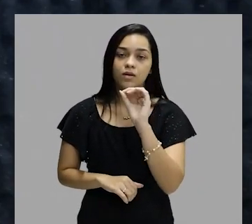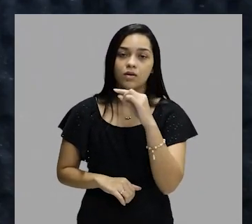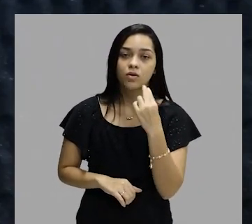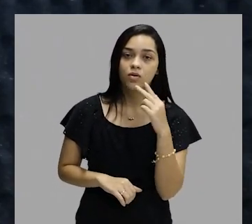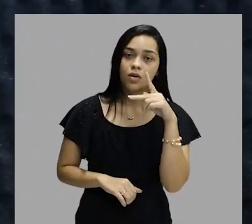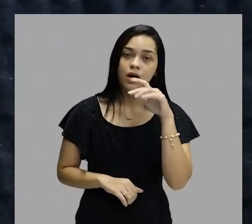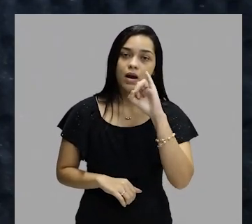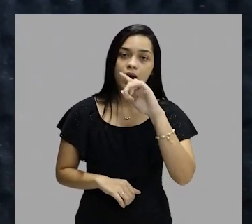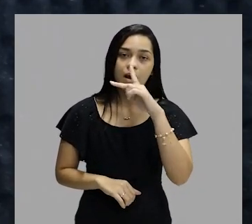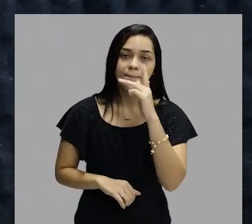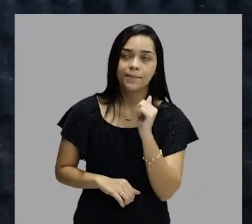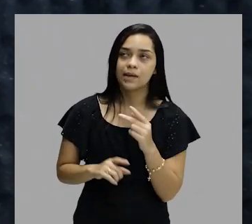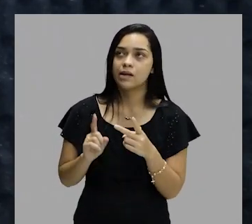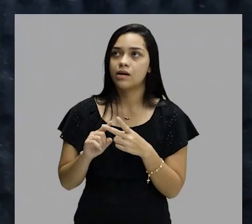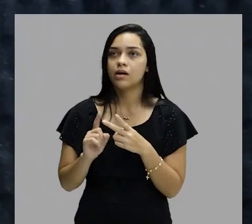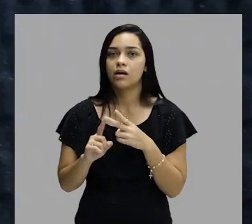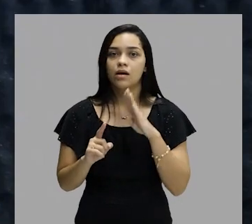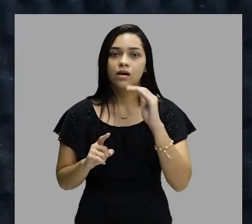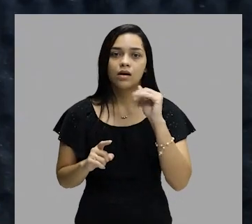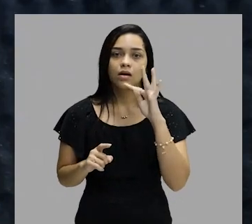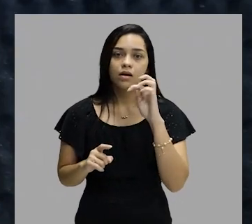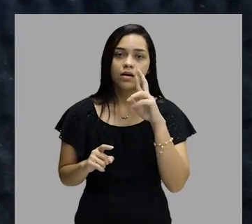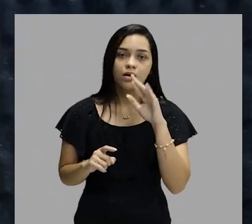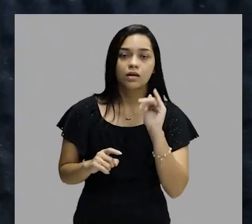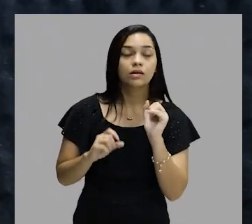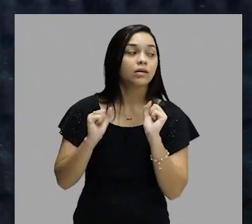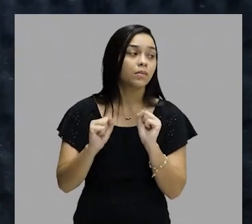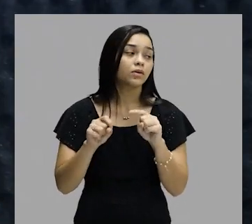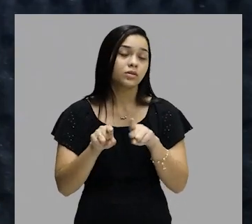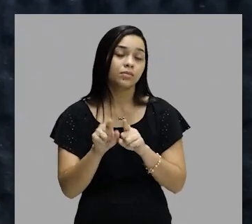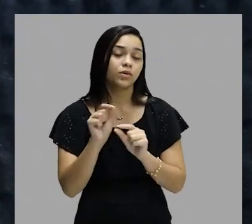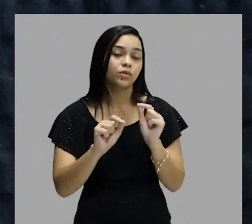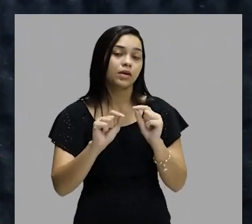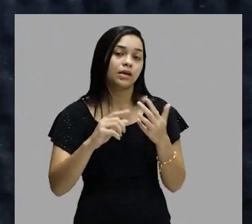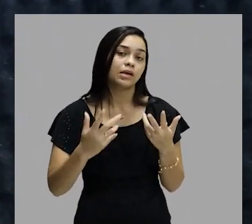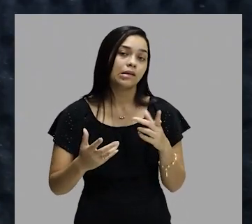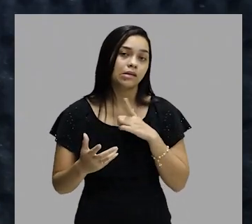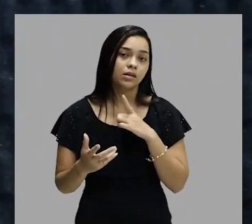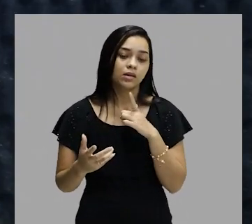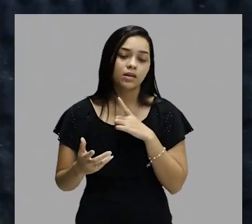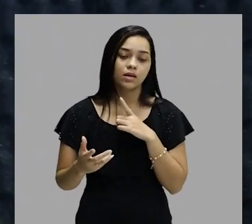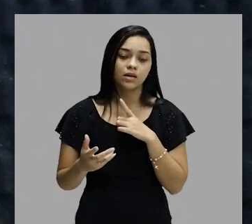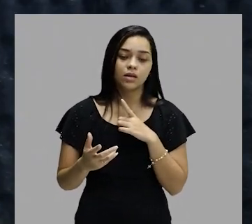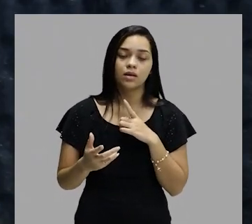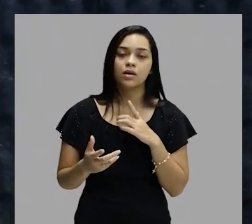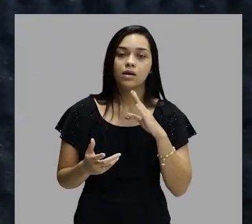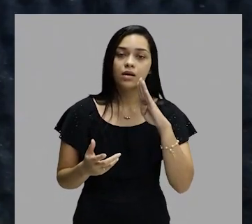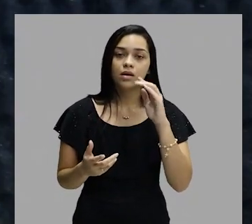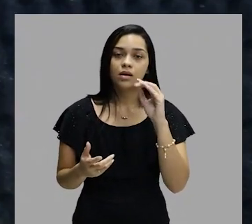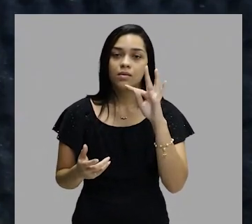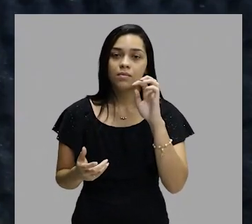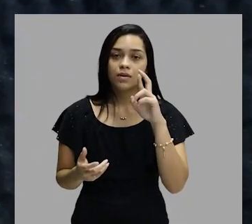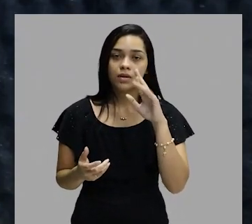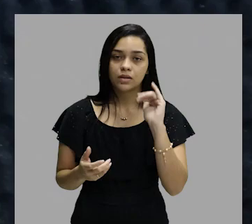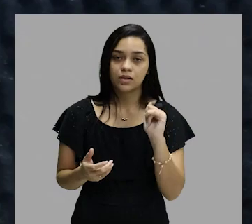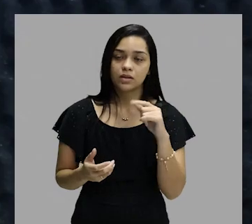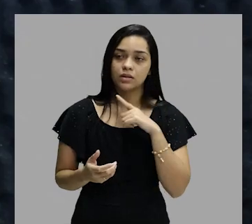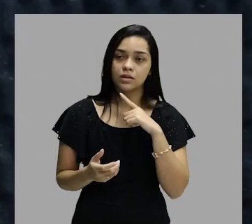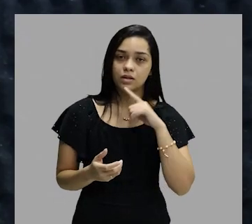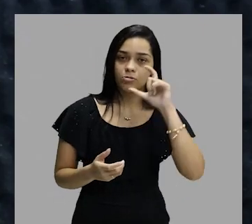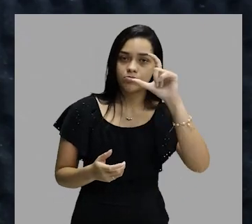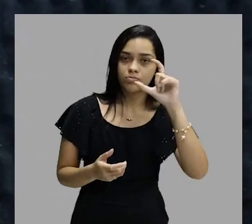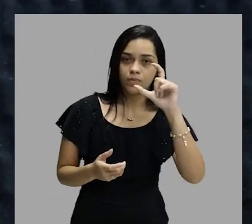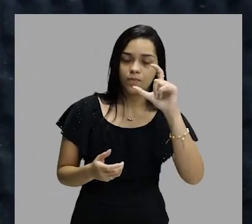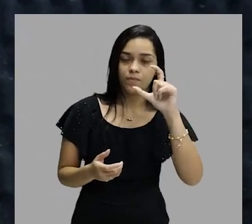pilha, tá? Como a gente conhece. Mas também pode ser, no caso, bateria em português, é tanto a bateria